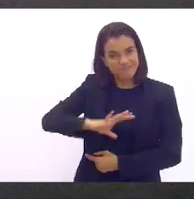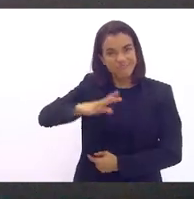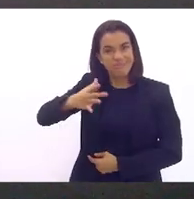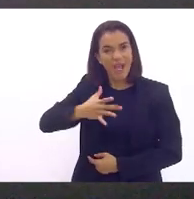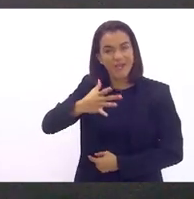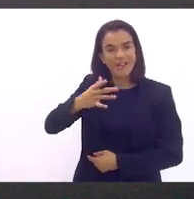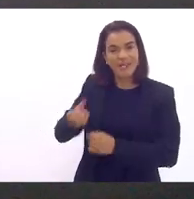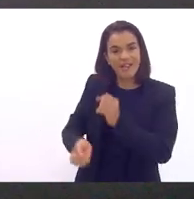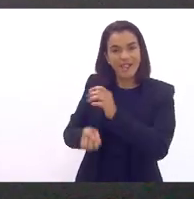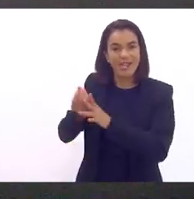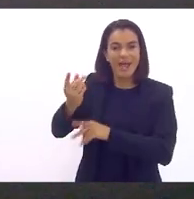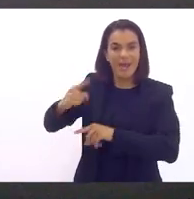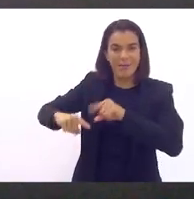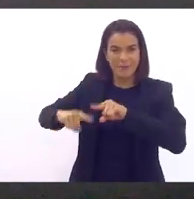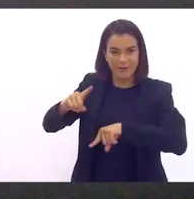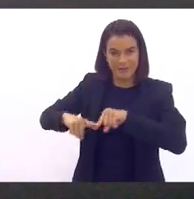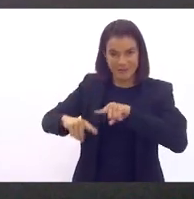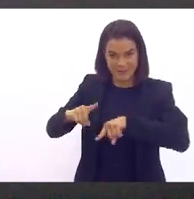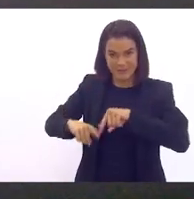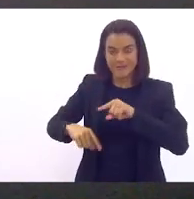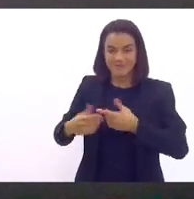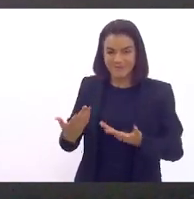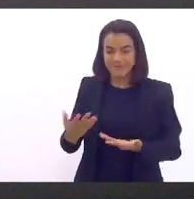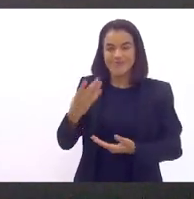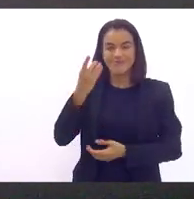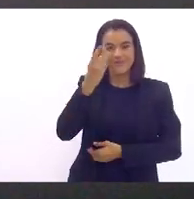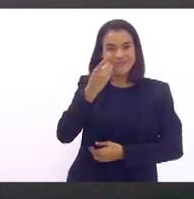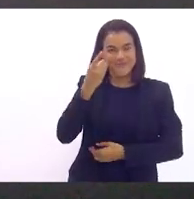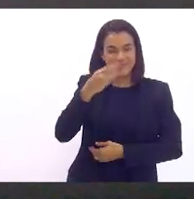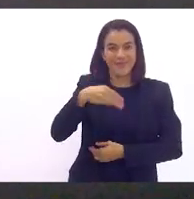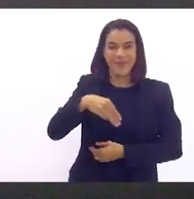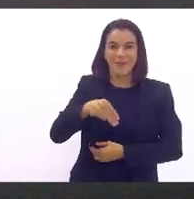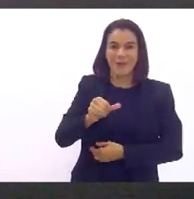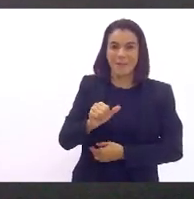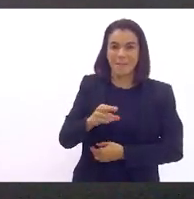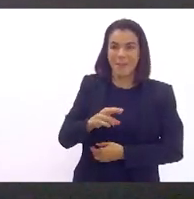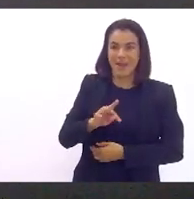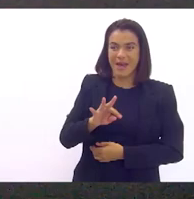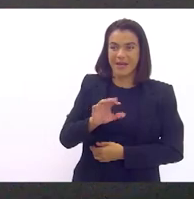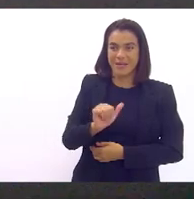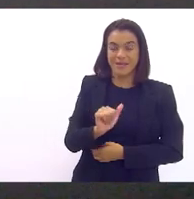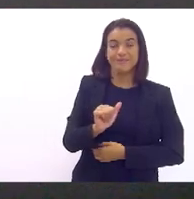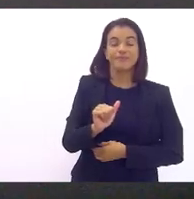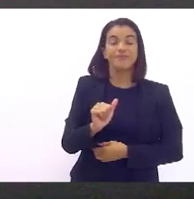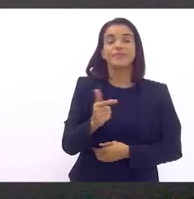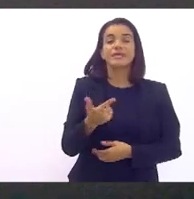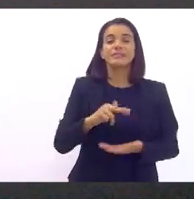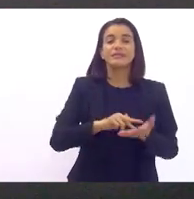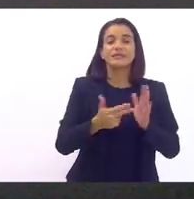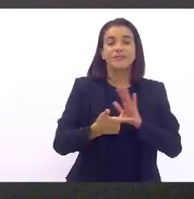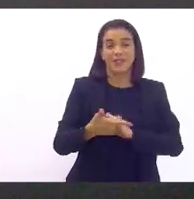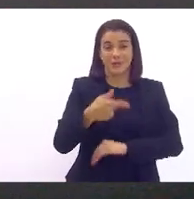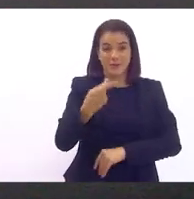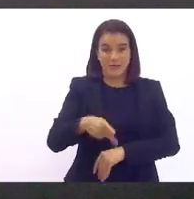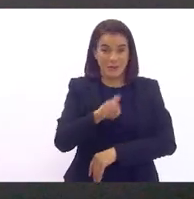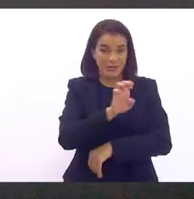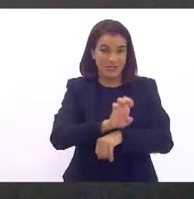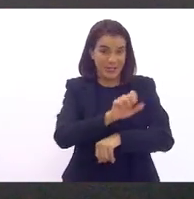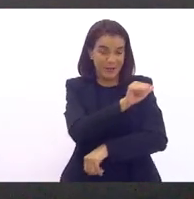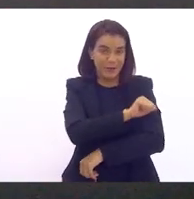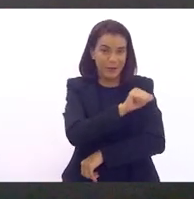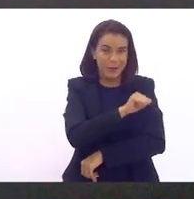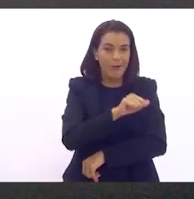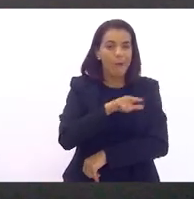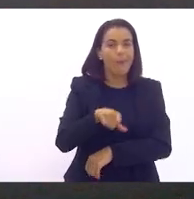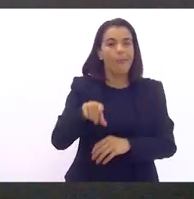desenvolveu um produto isso deputada Marta e deputada Célia nós temos que ter aqui no est Estado do Rio de Janeiro um programa de